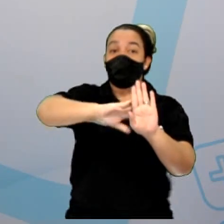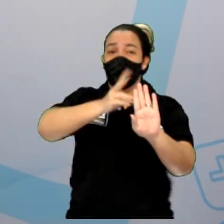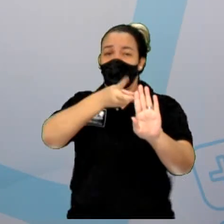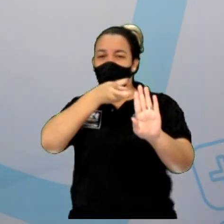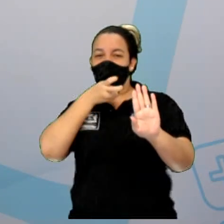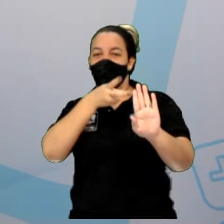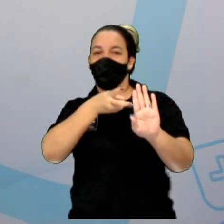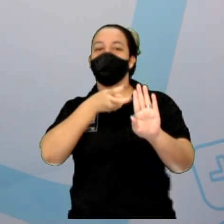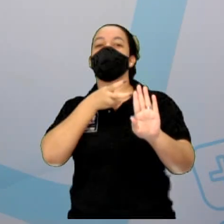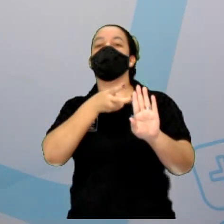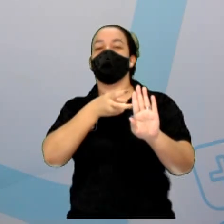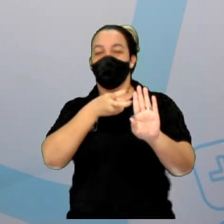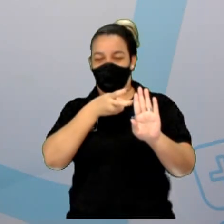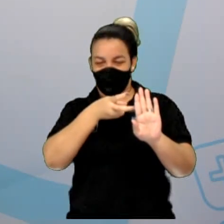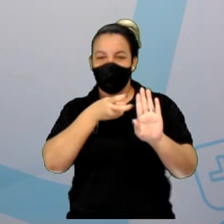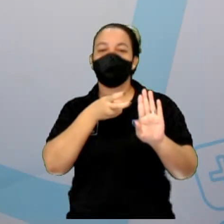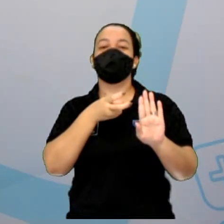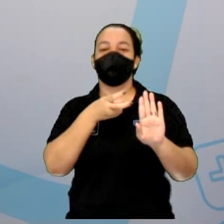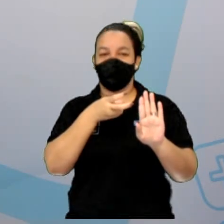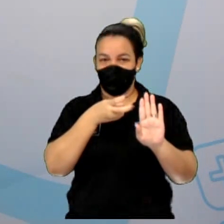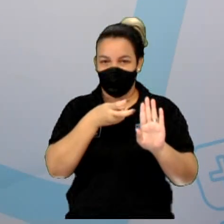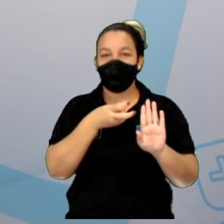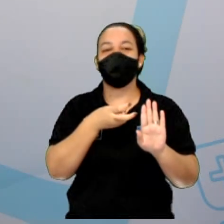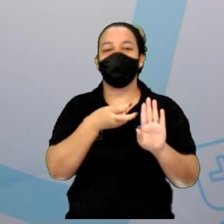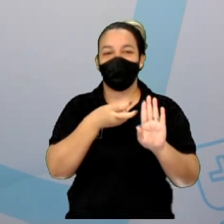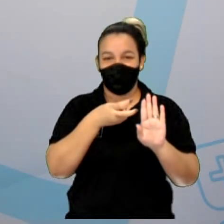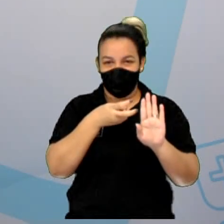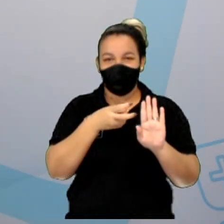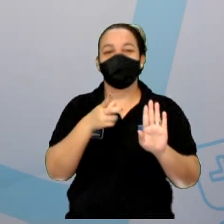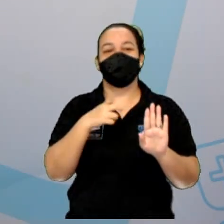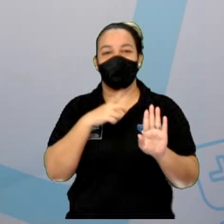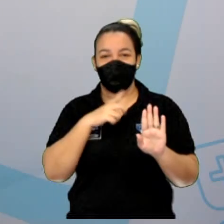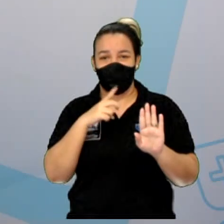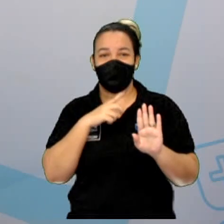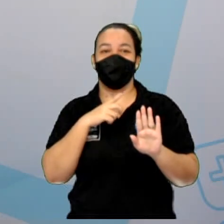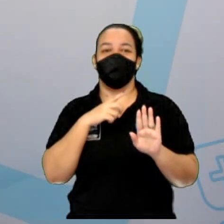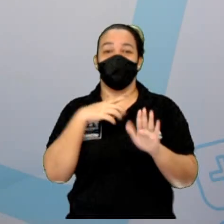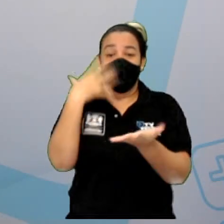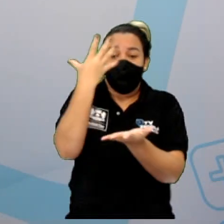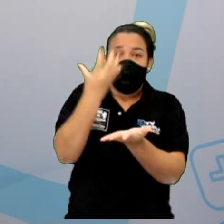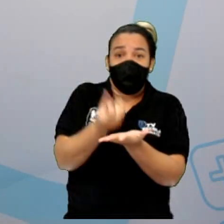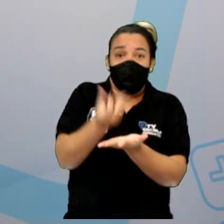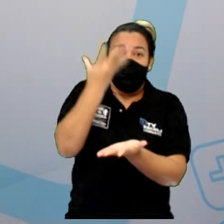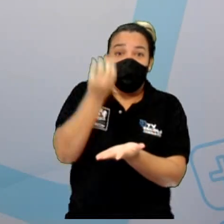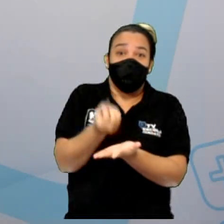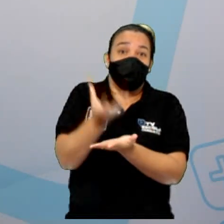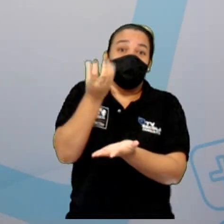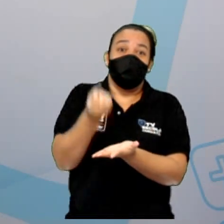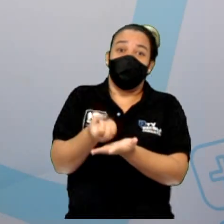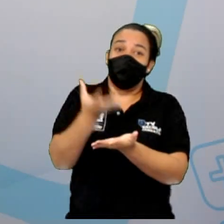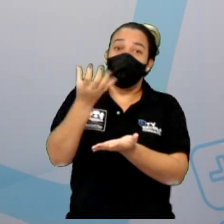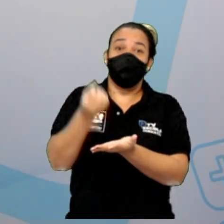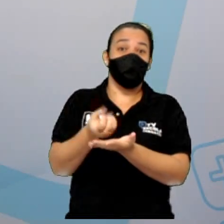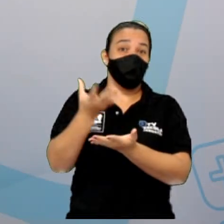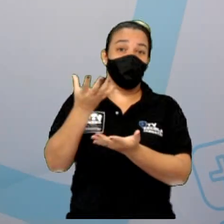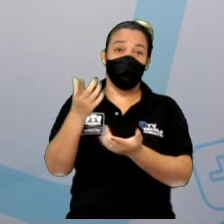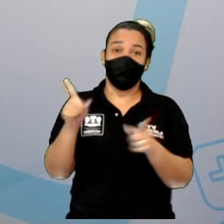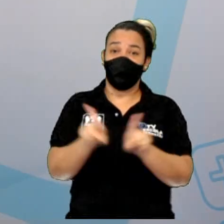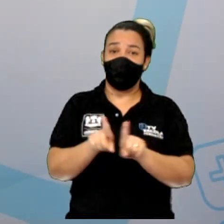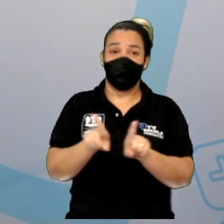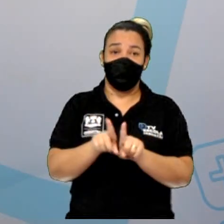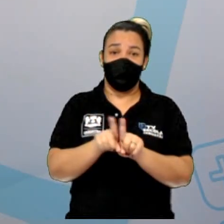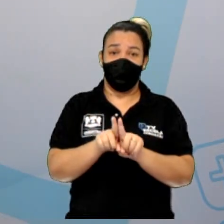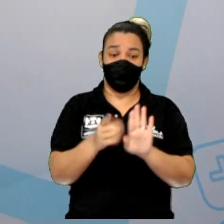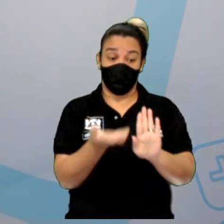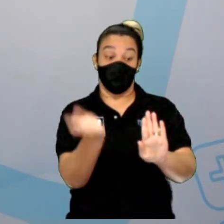trazer toda a questão da fantasia, da ficção, e trazer o seu sentido